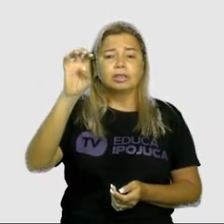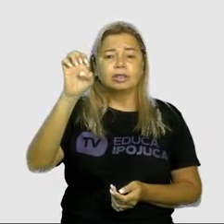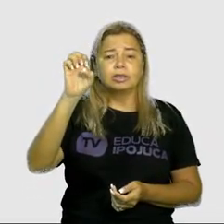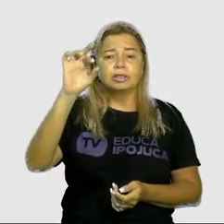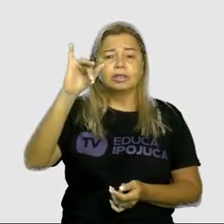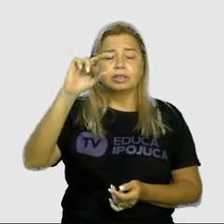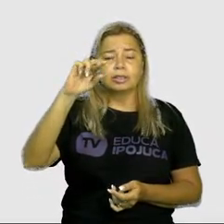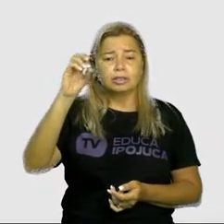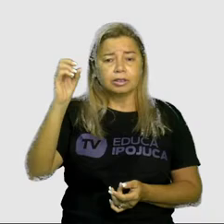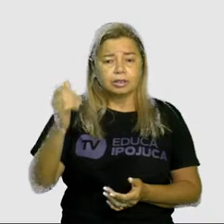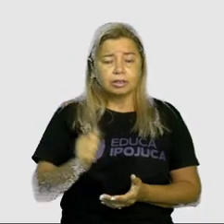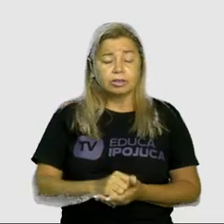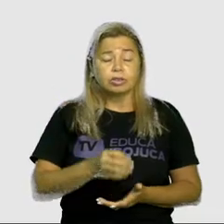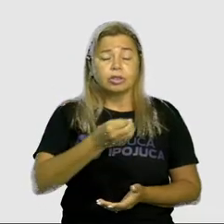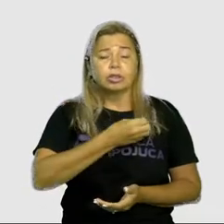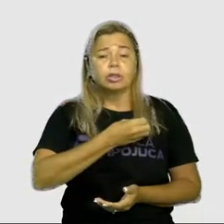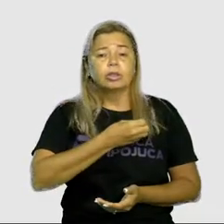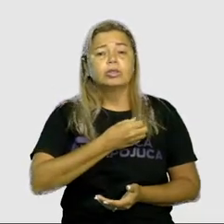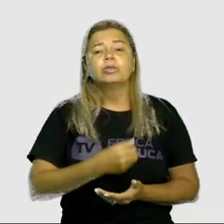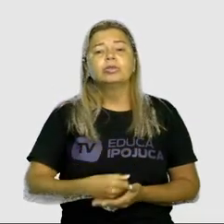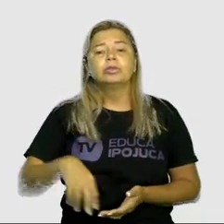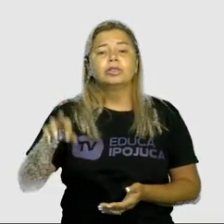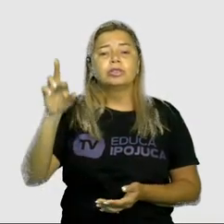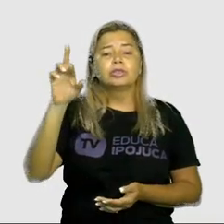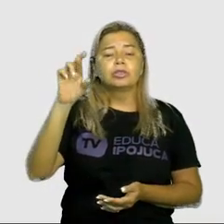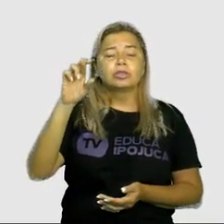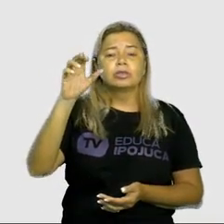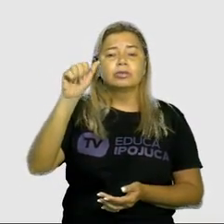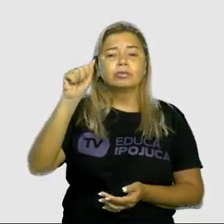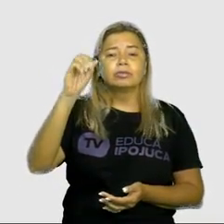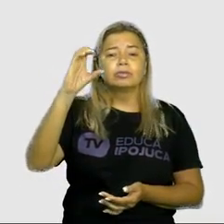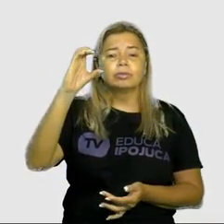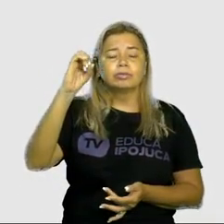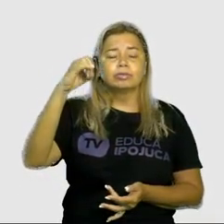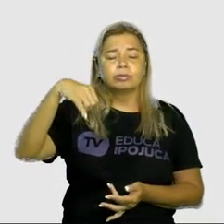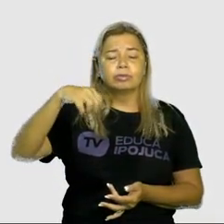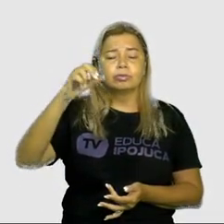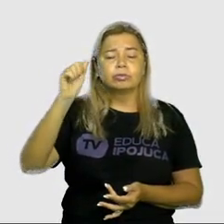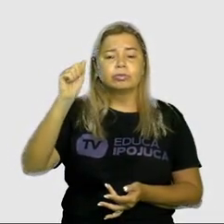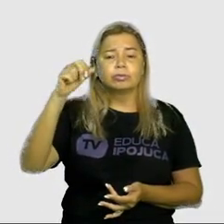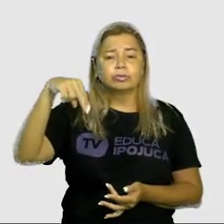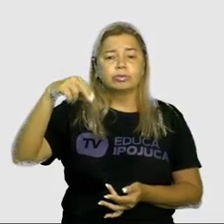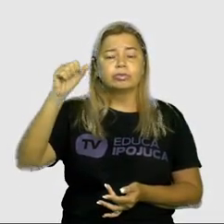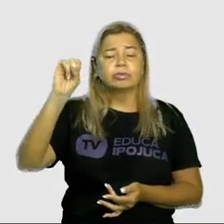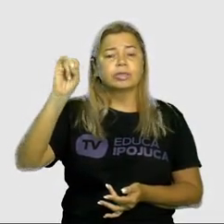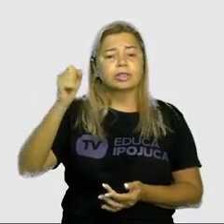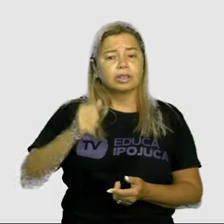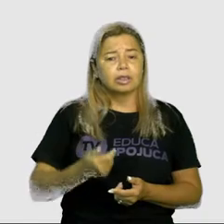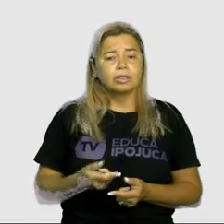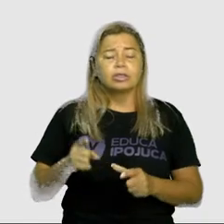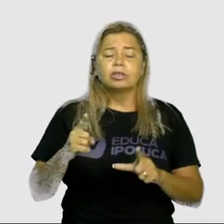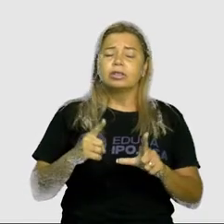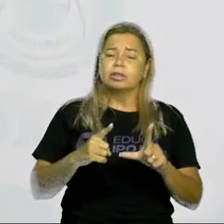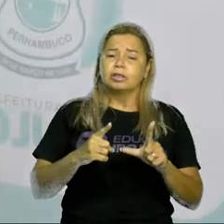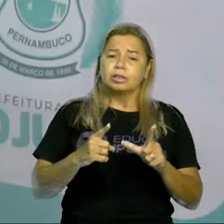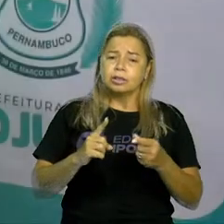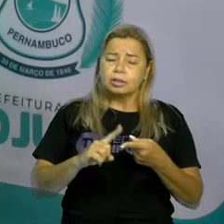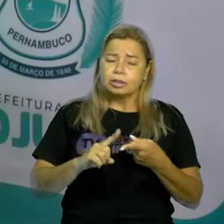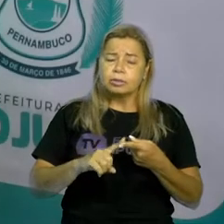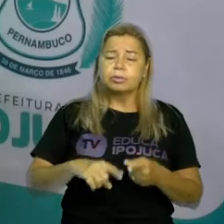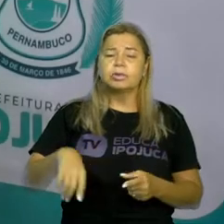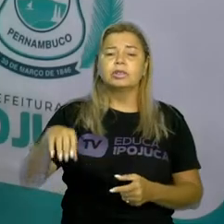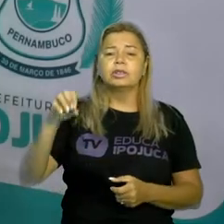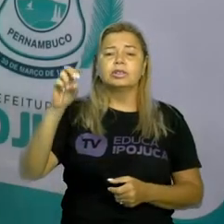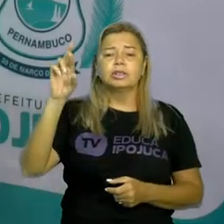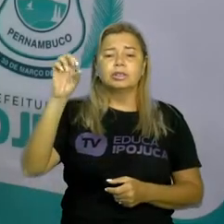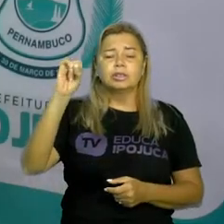racionais e os números irracionais então a gente vê e eles têm uma ligação né que